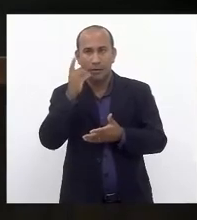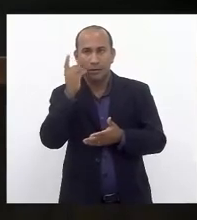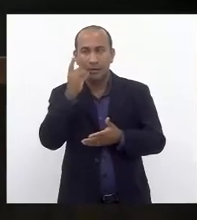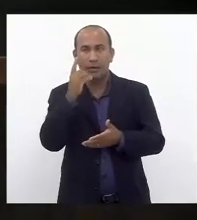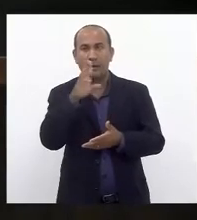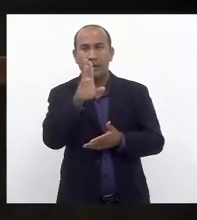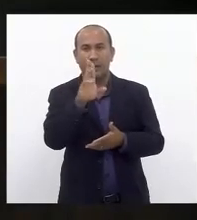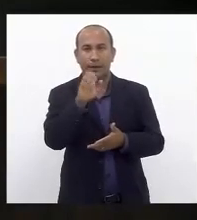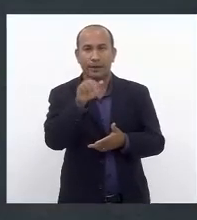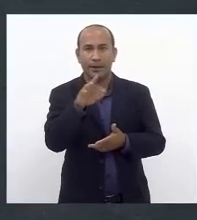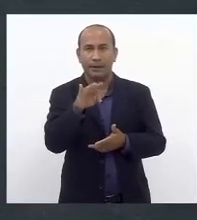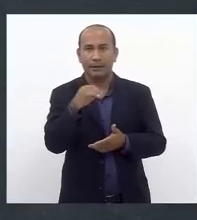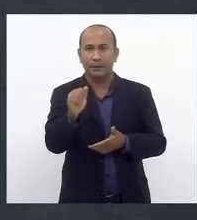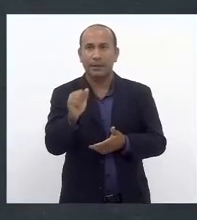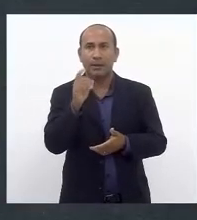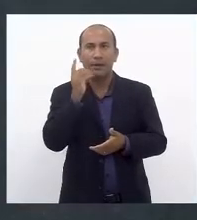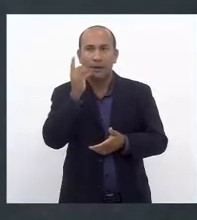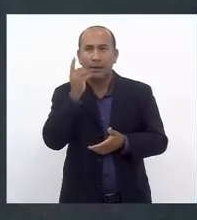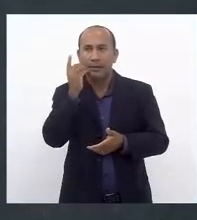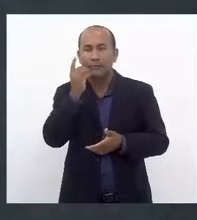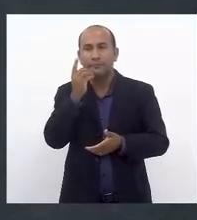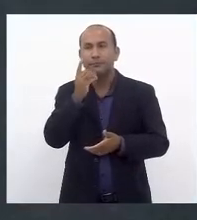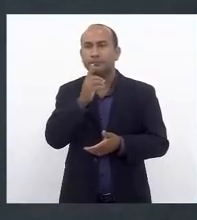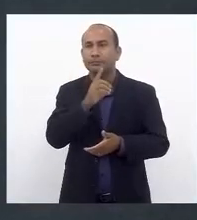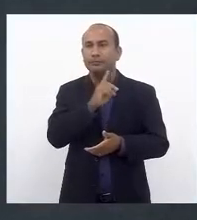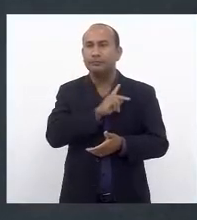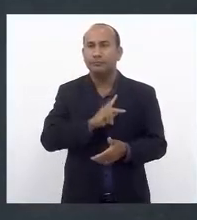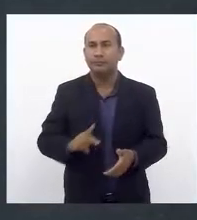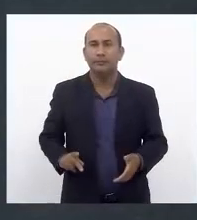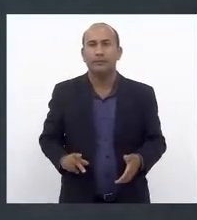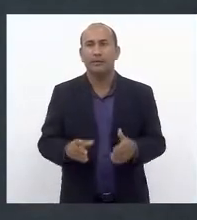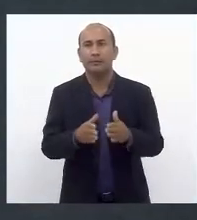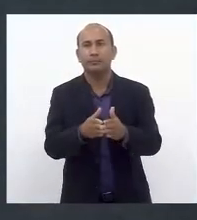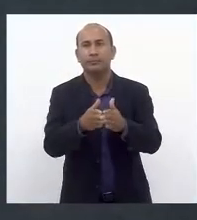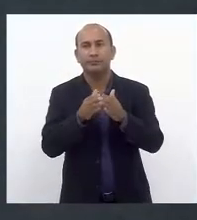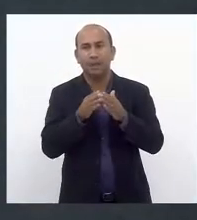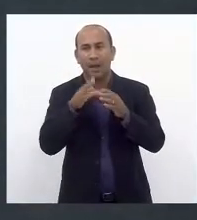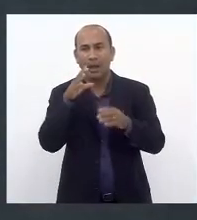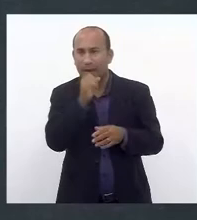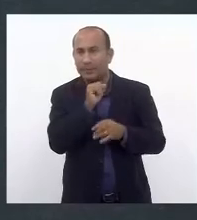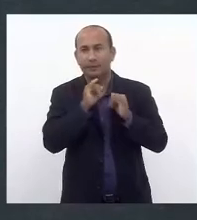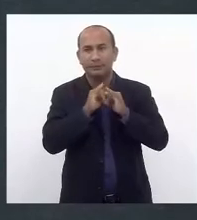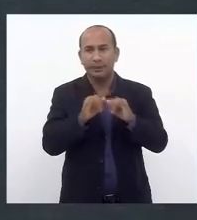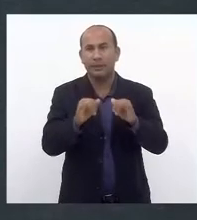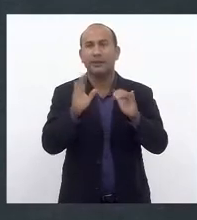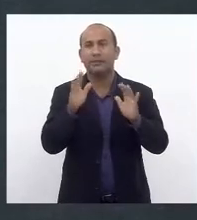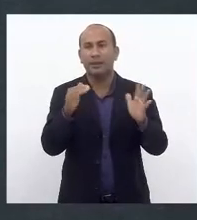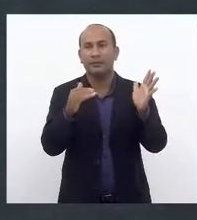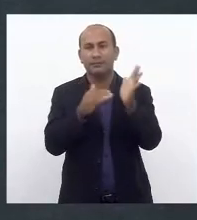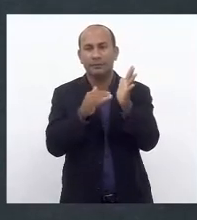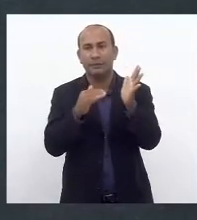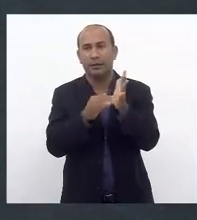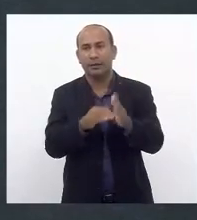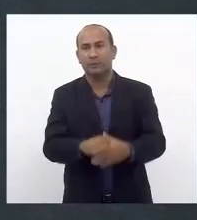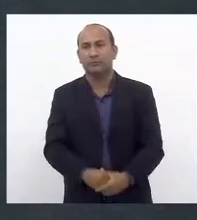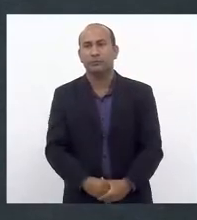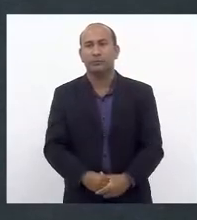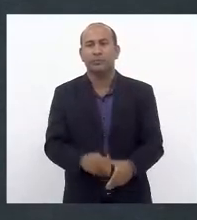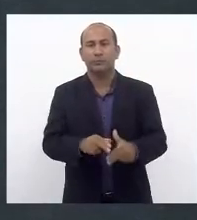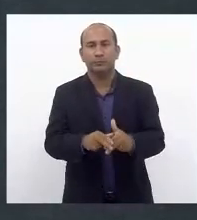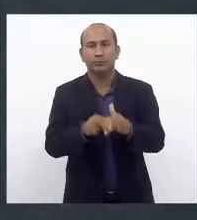deputada Renata. Senhora presidenta, faça-se pela ordem, muito rápido, aqui no final da sessão,